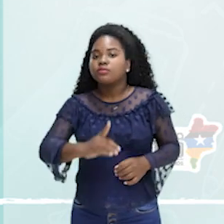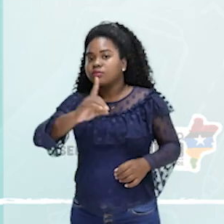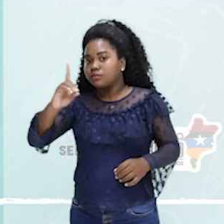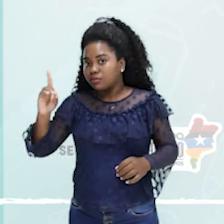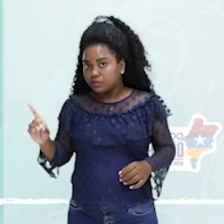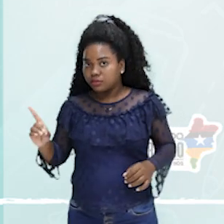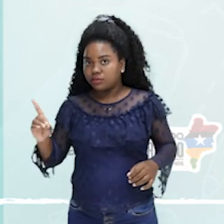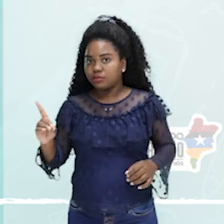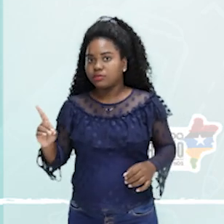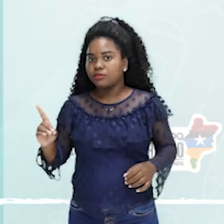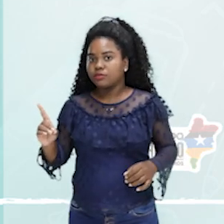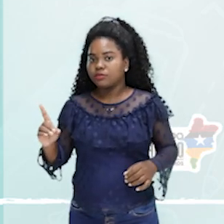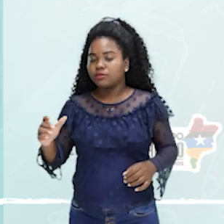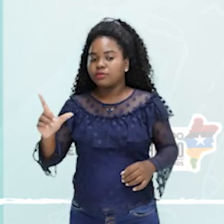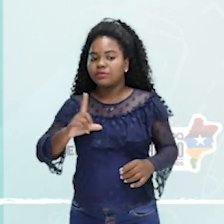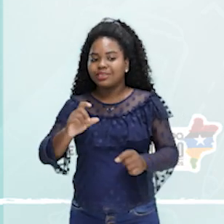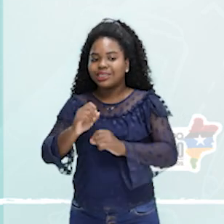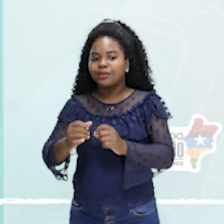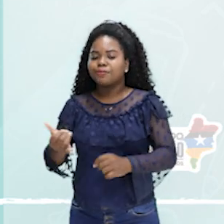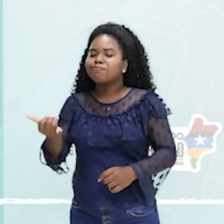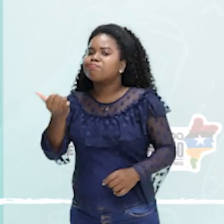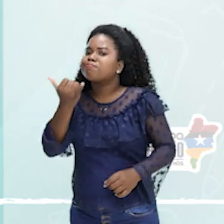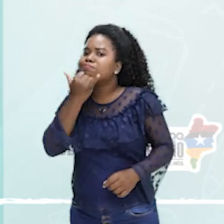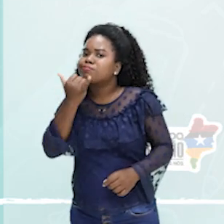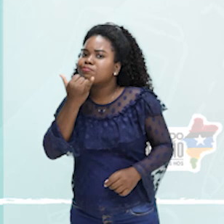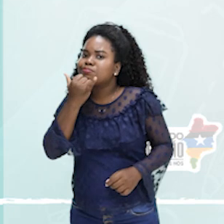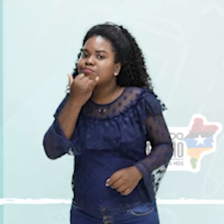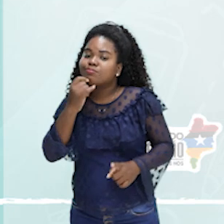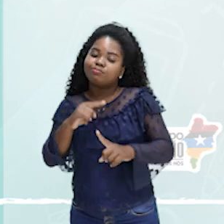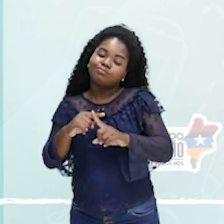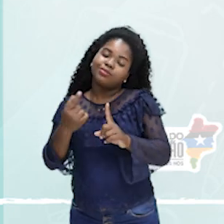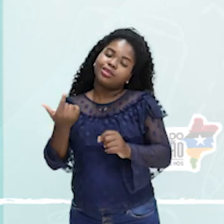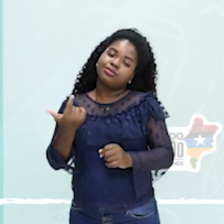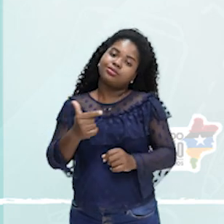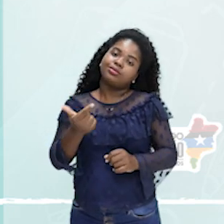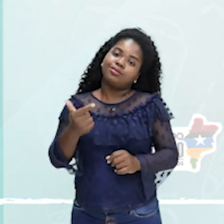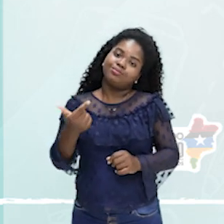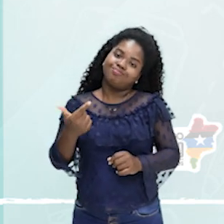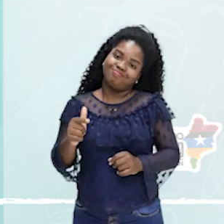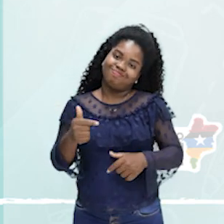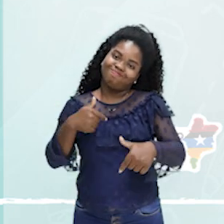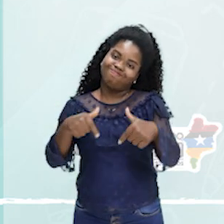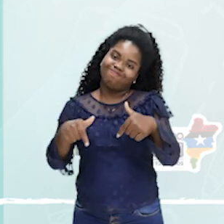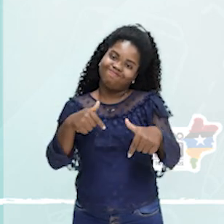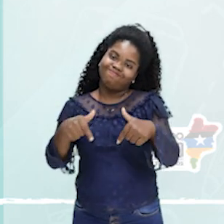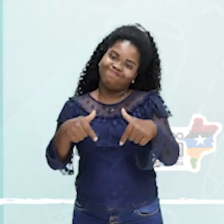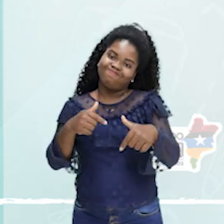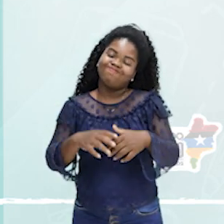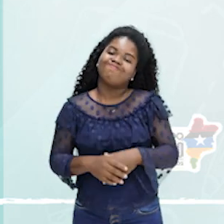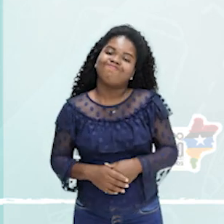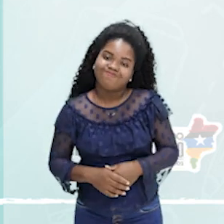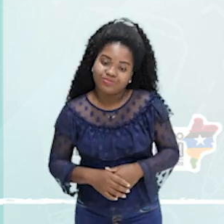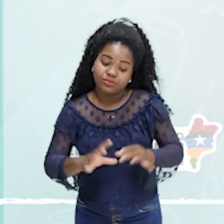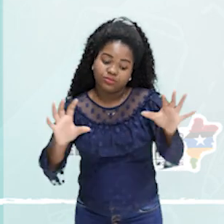na parte de cima, tem assim, ó, desculpe, mas não há vagas. Ele está